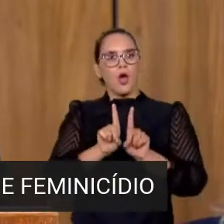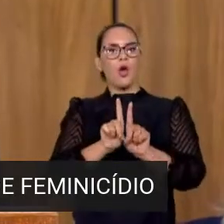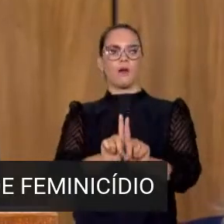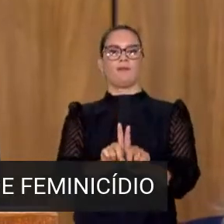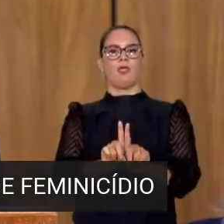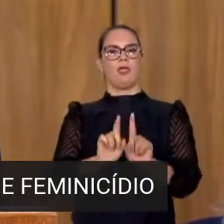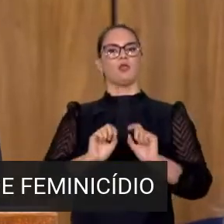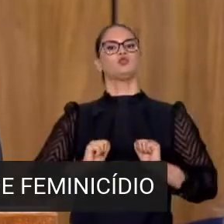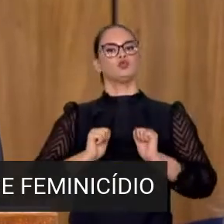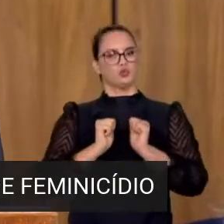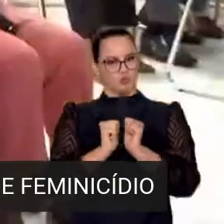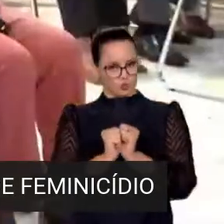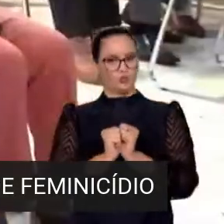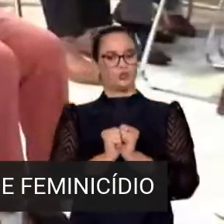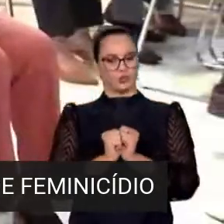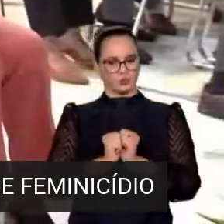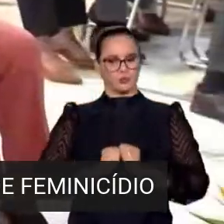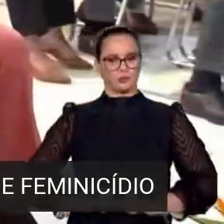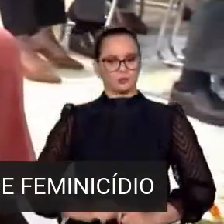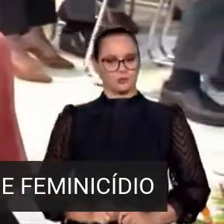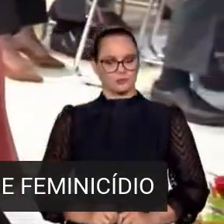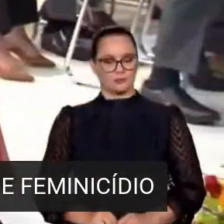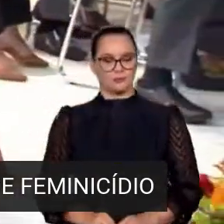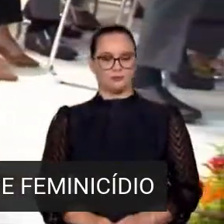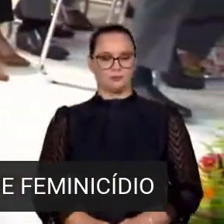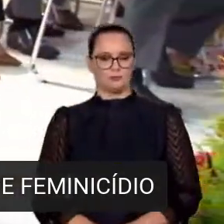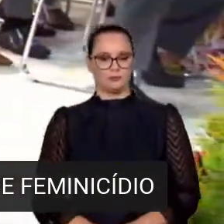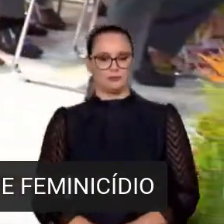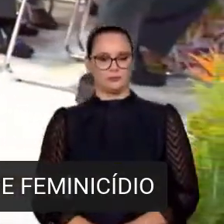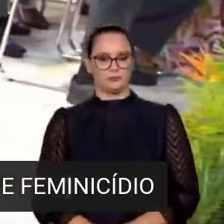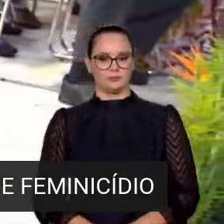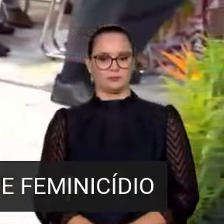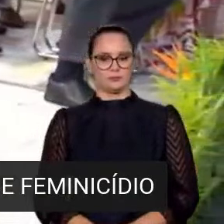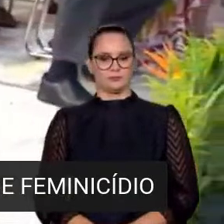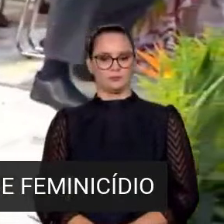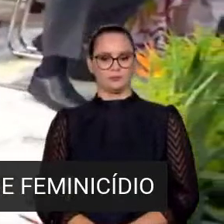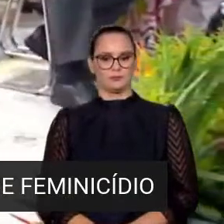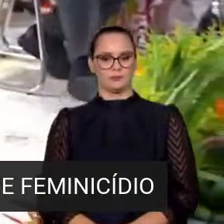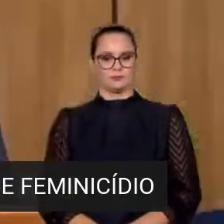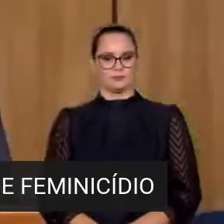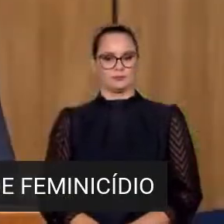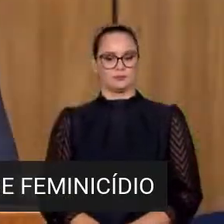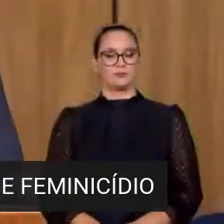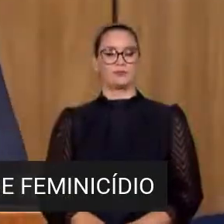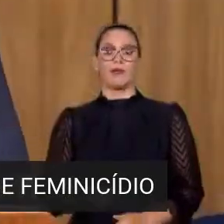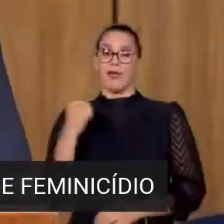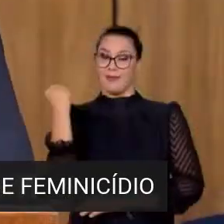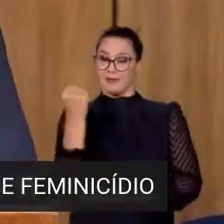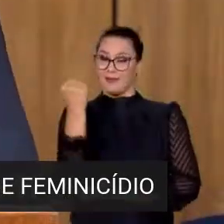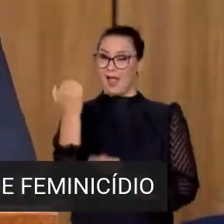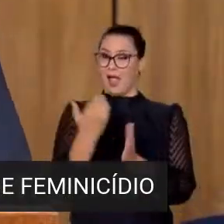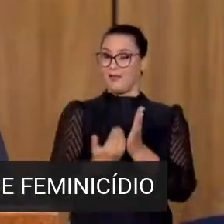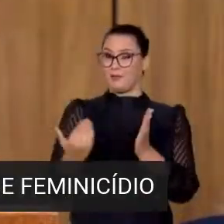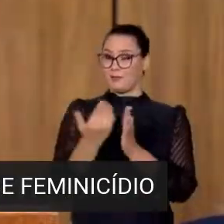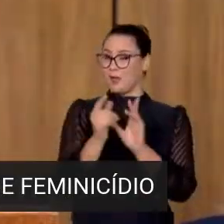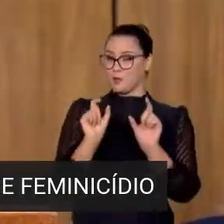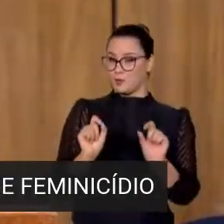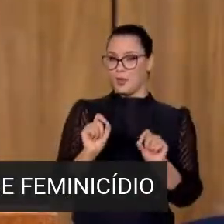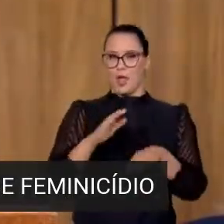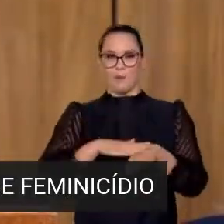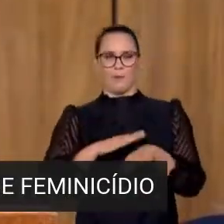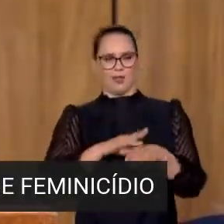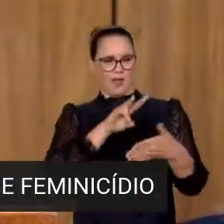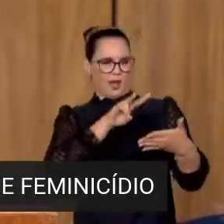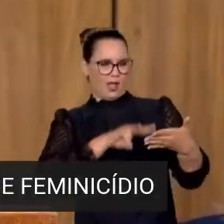E é isso, cara. E o que é mais grave é que a gente, quando lê matéria